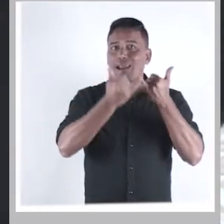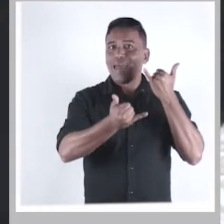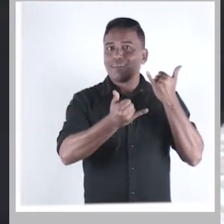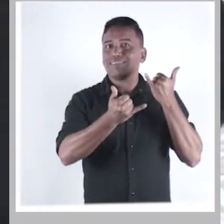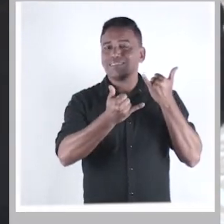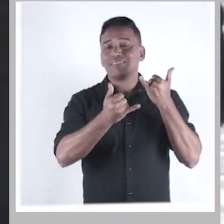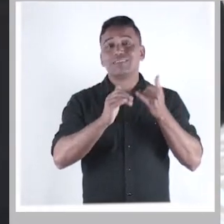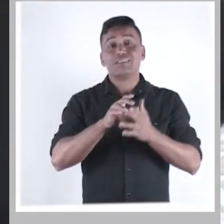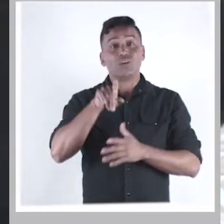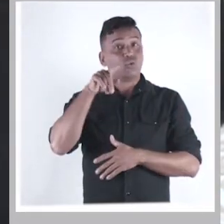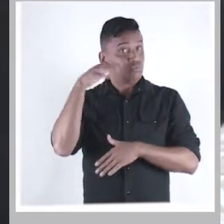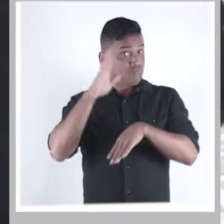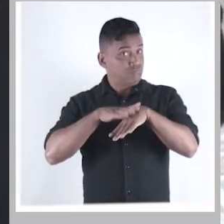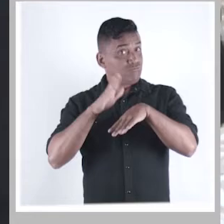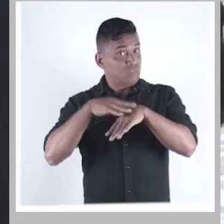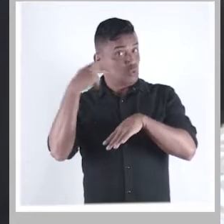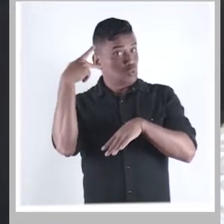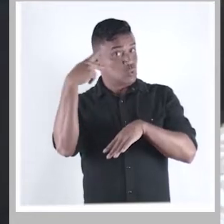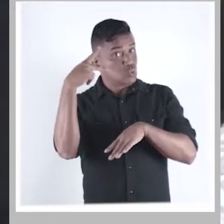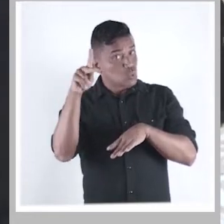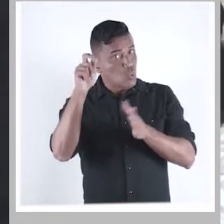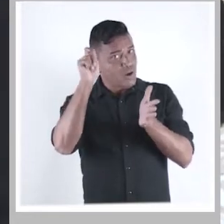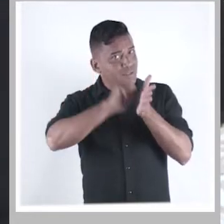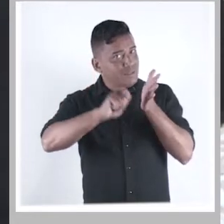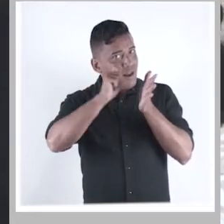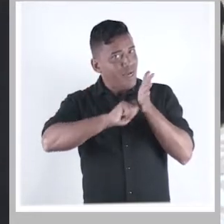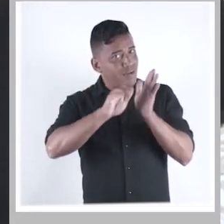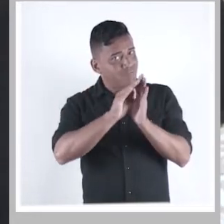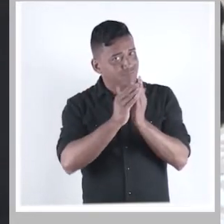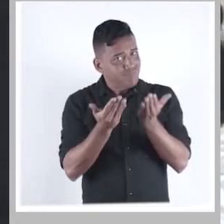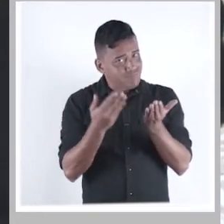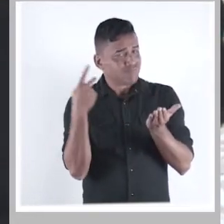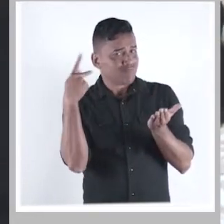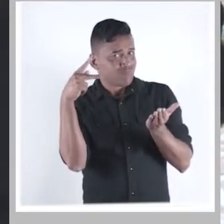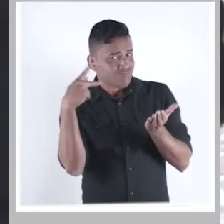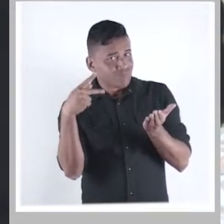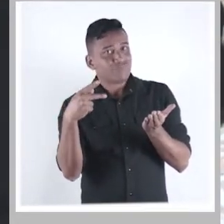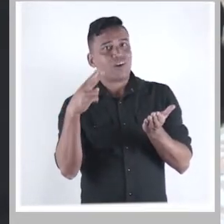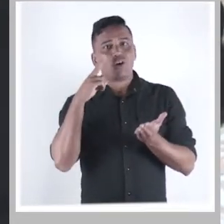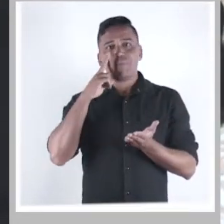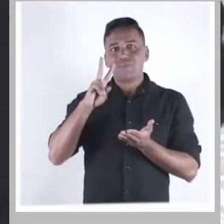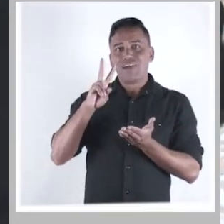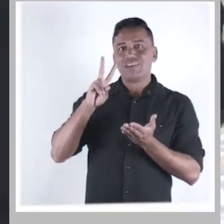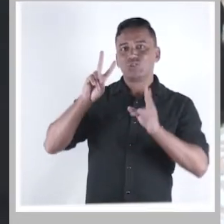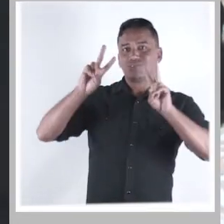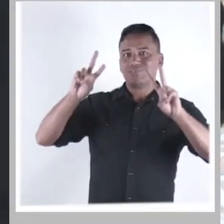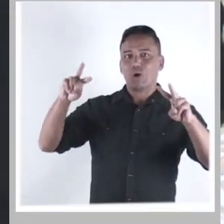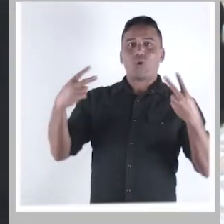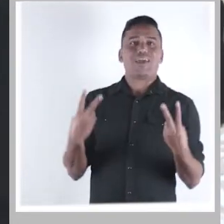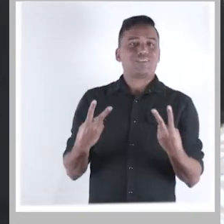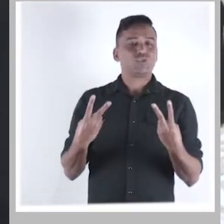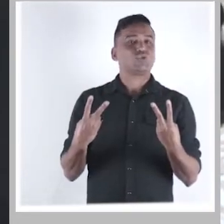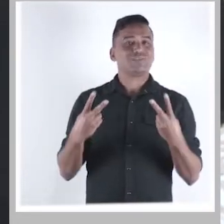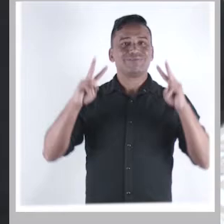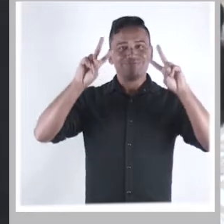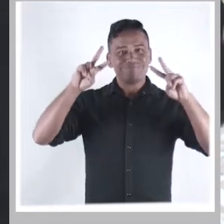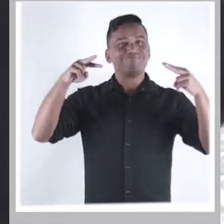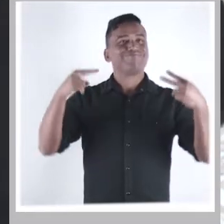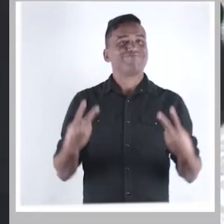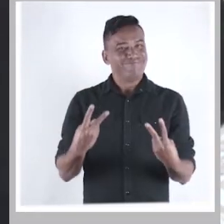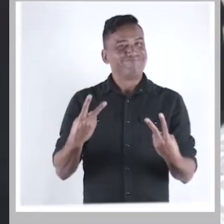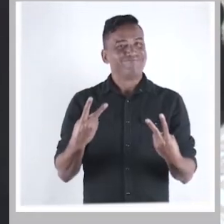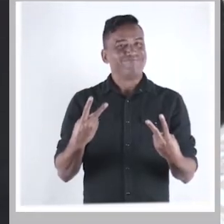semelhantes, né? Assim, então, quando você fala da sua escrita, da forma como você escreveu e tudo, eu me vejo muito